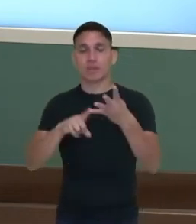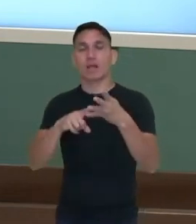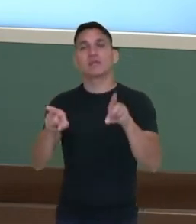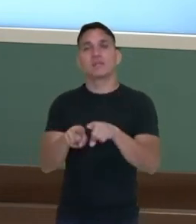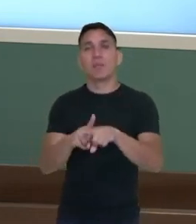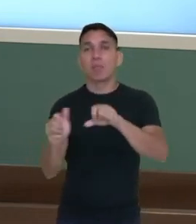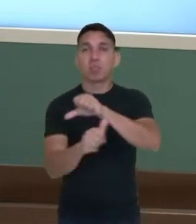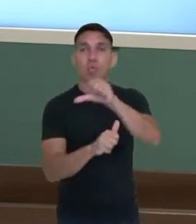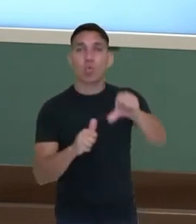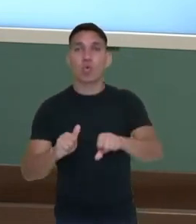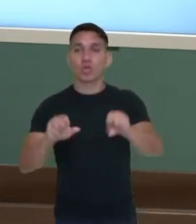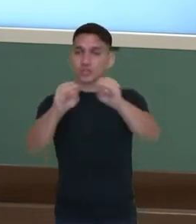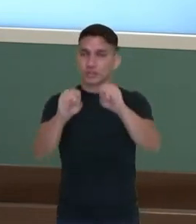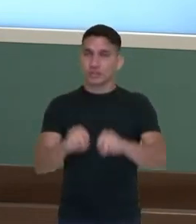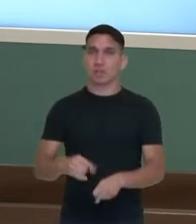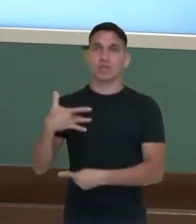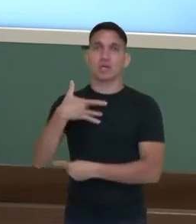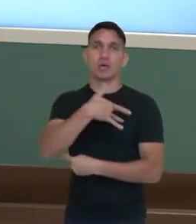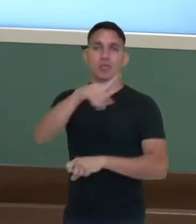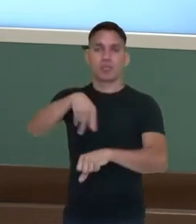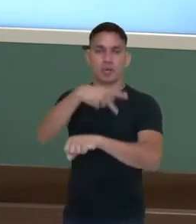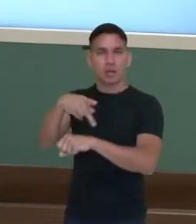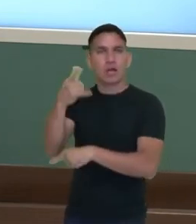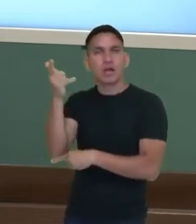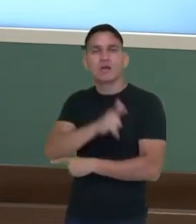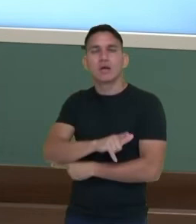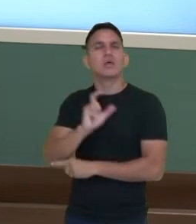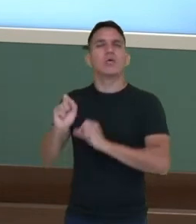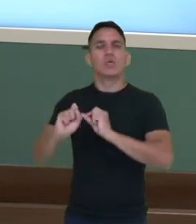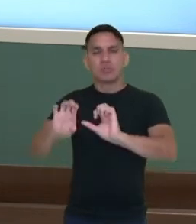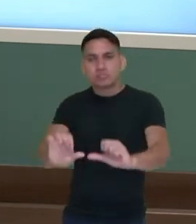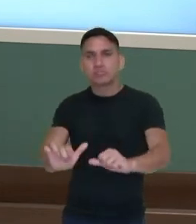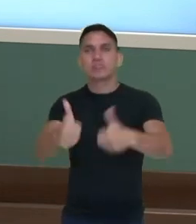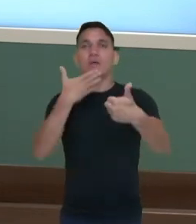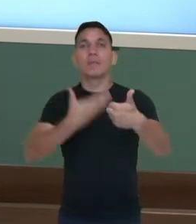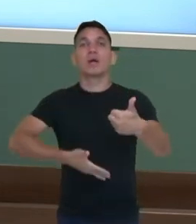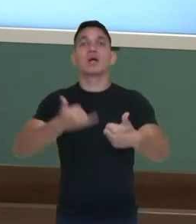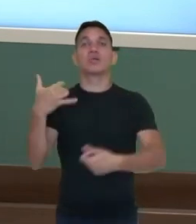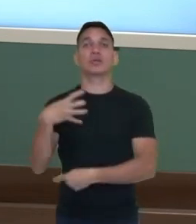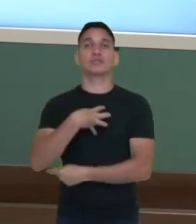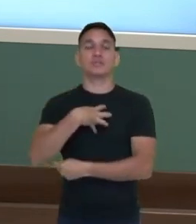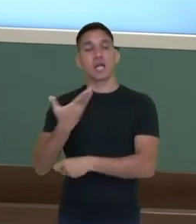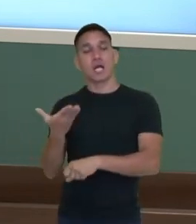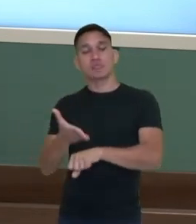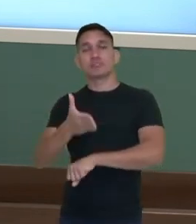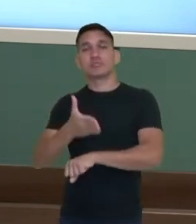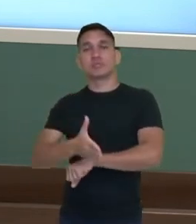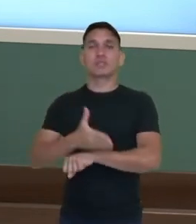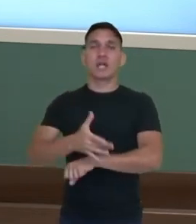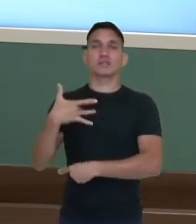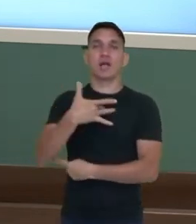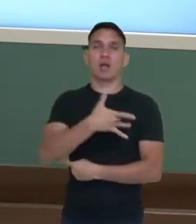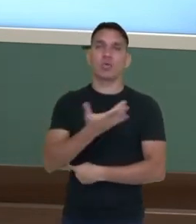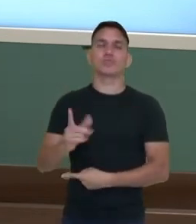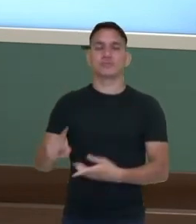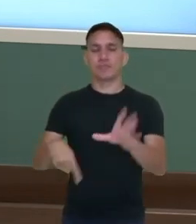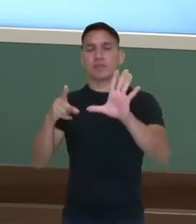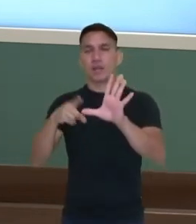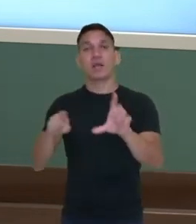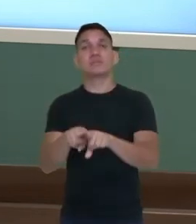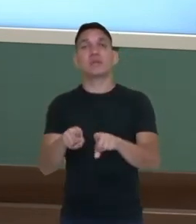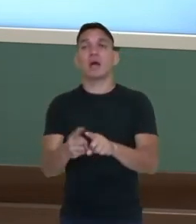de saúde do país, aumentando o acesso à saúde à população do país, redução nos preços